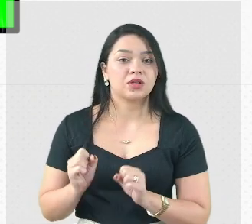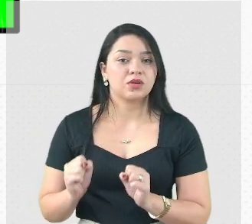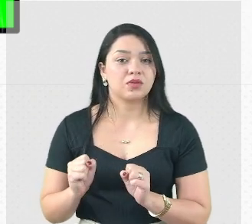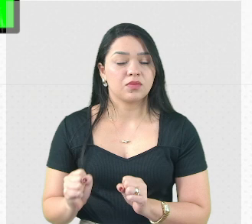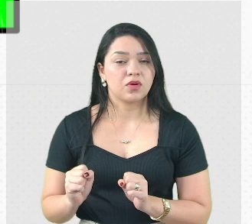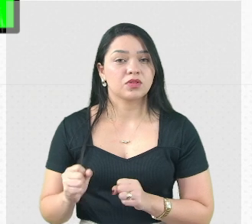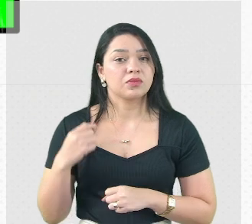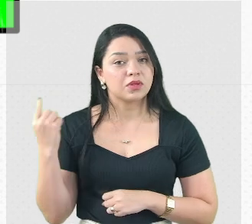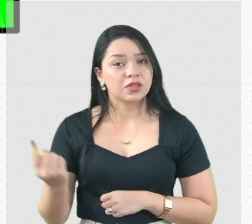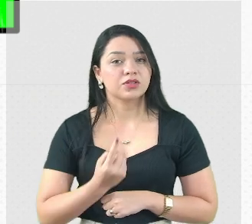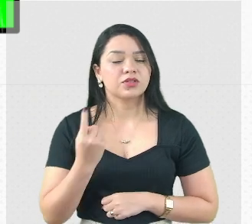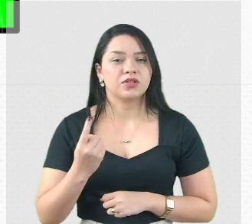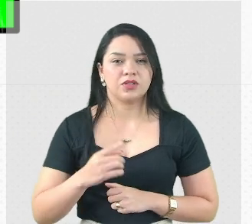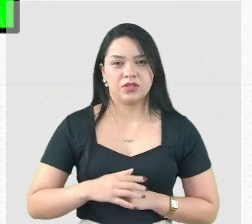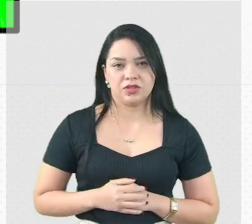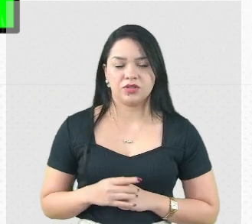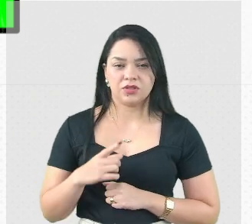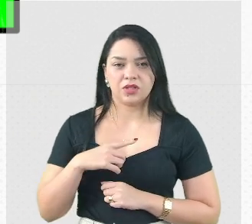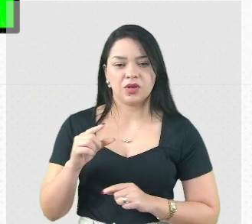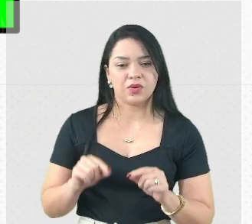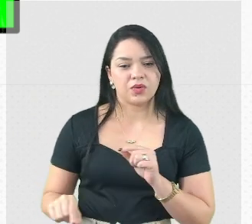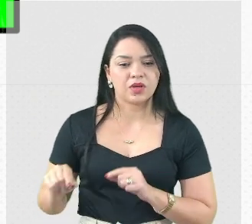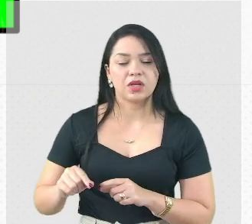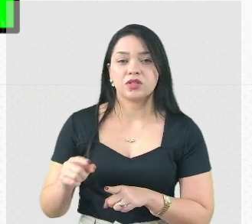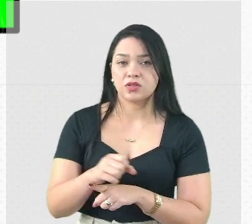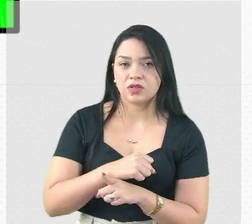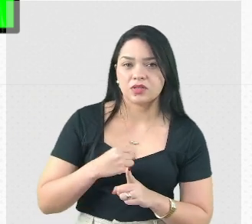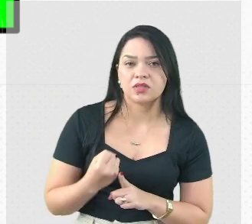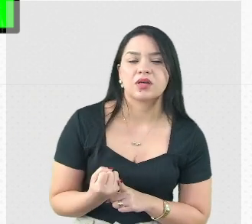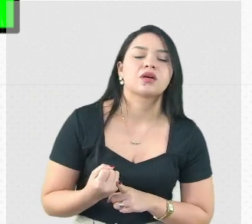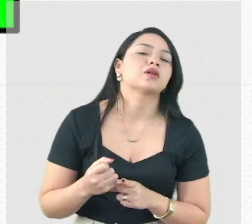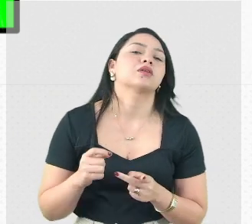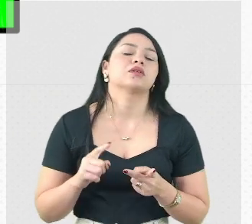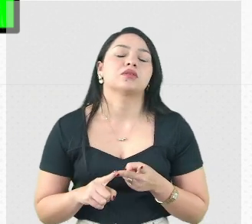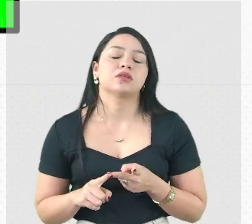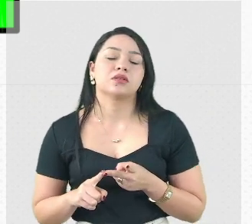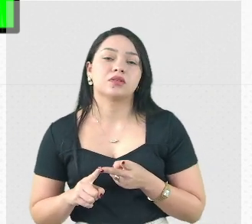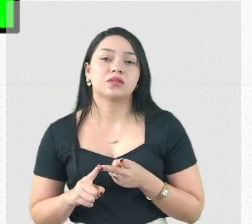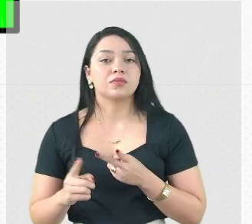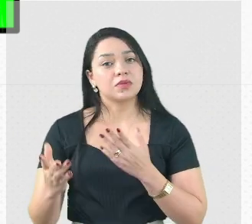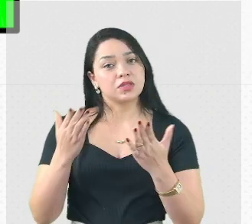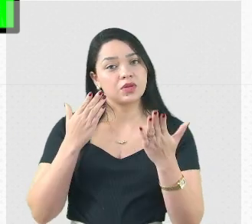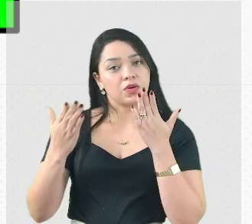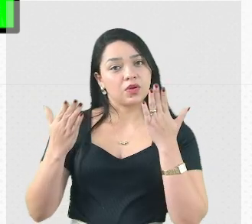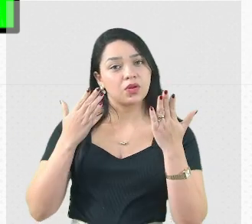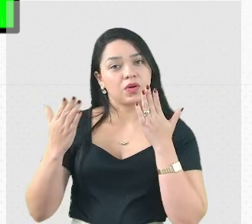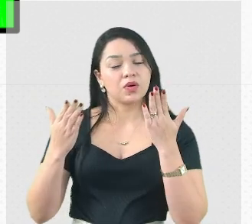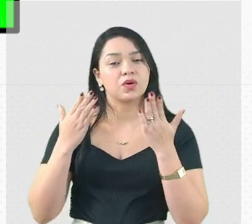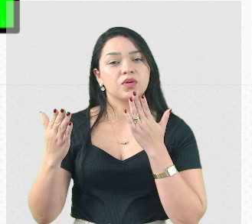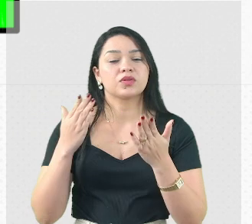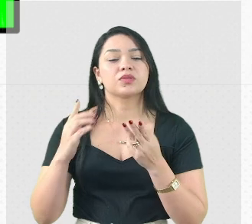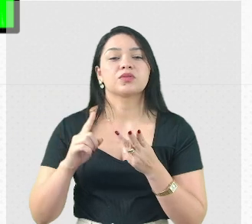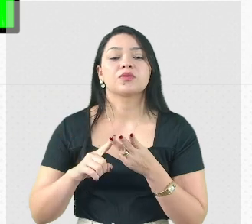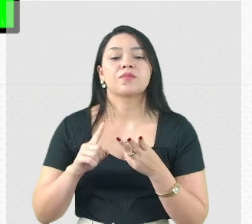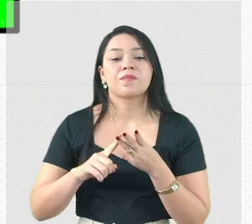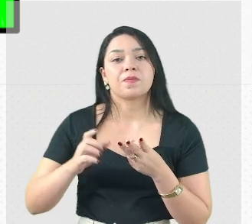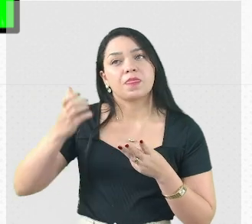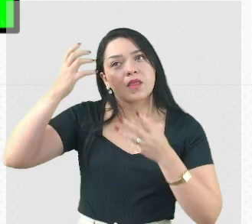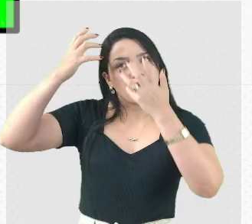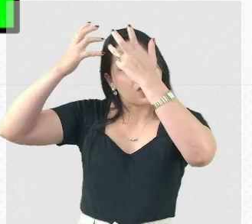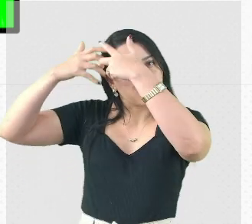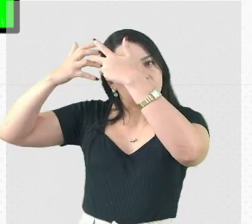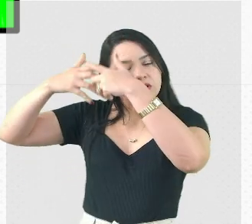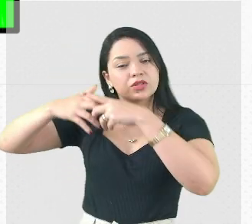trazer para a gente. Existem os benefícios sociais, os benefícios psicológicos, os benefícios